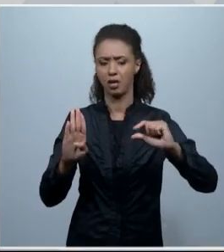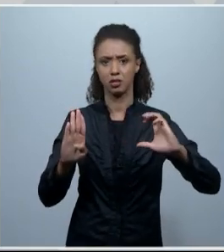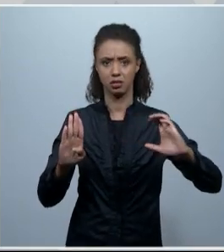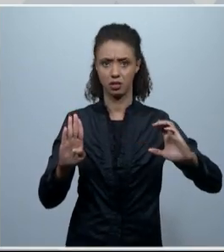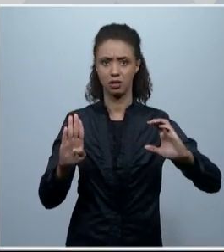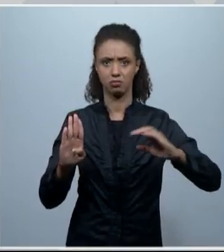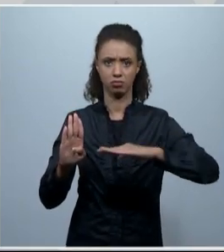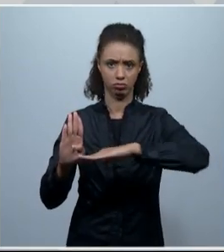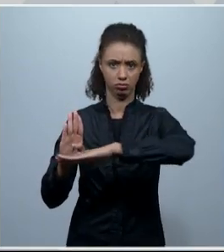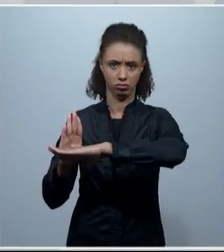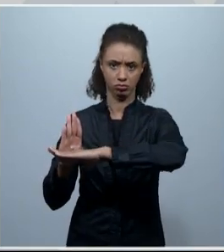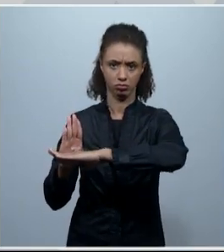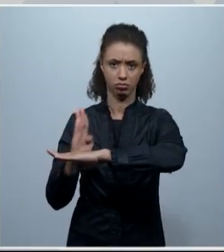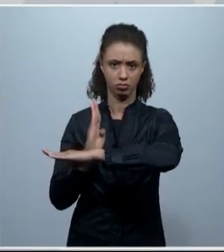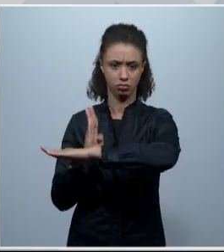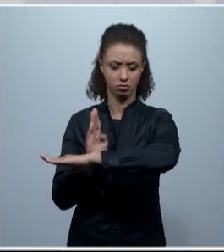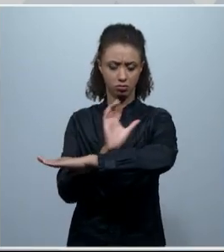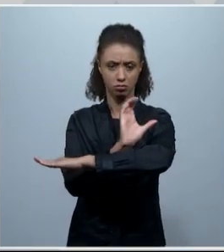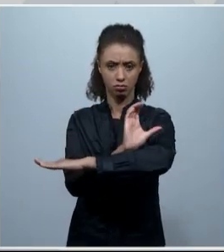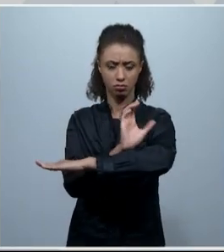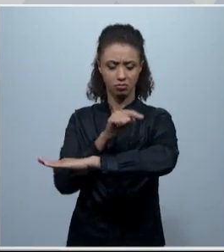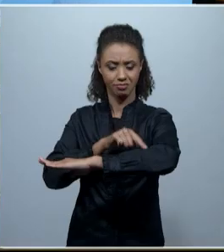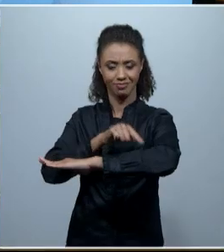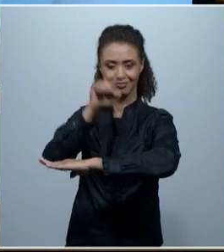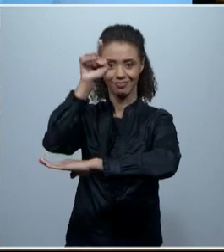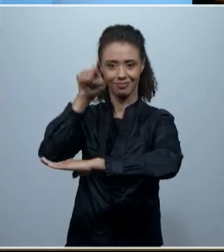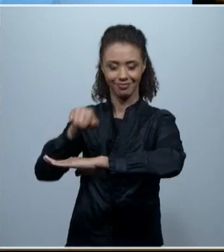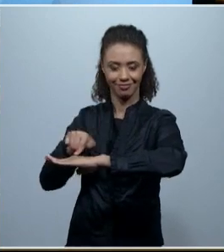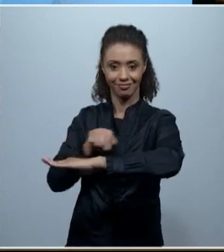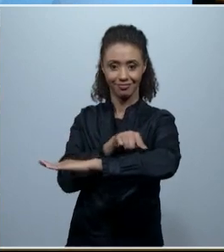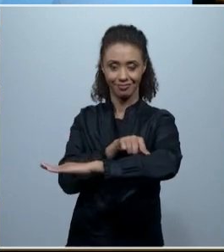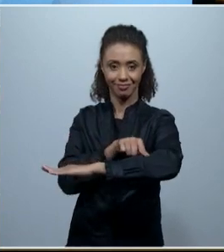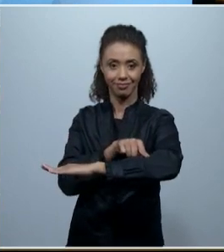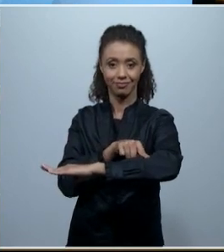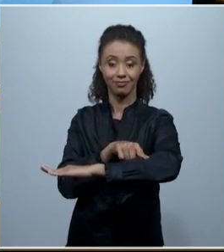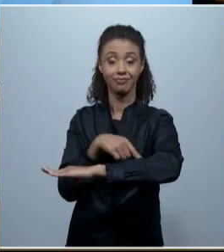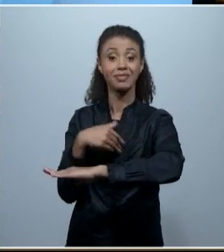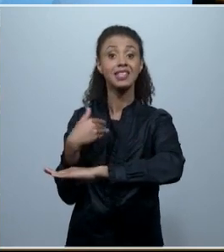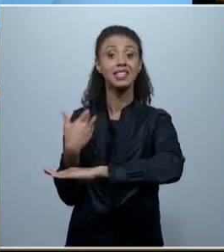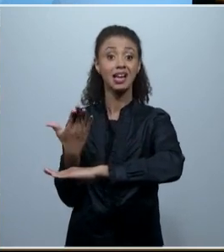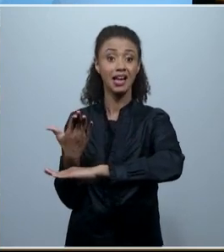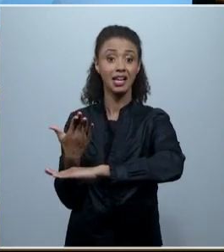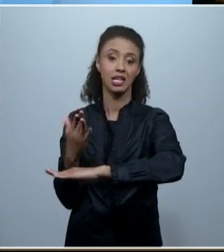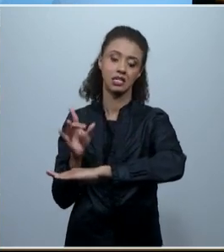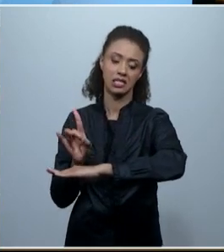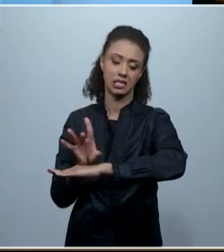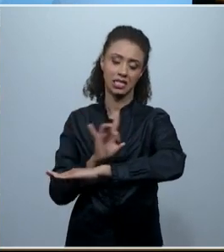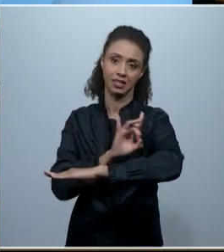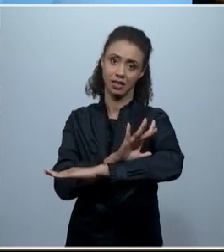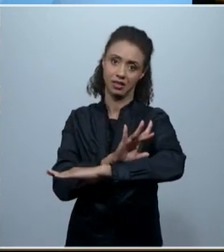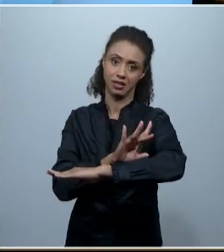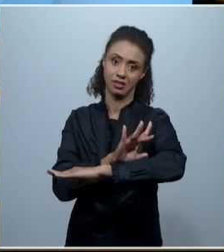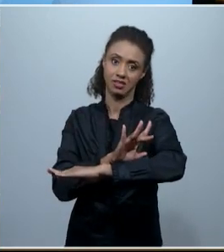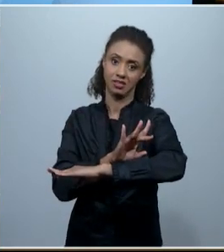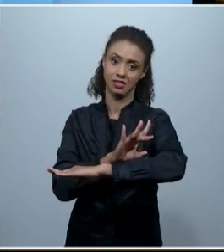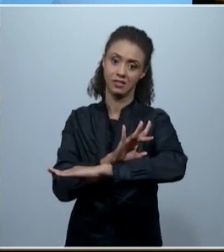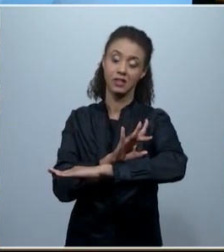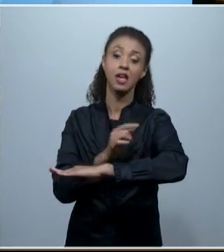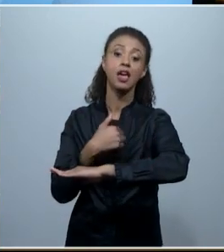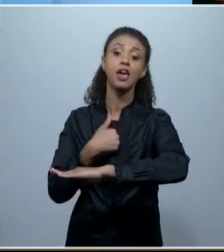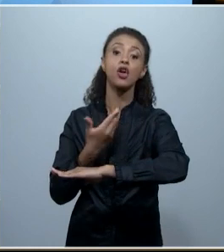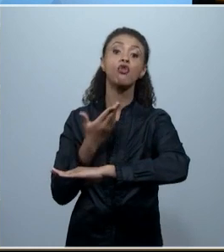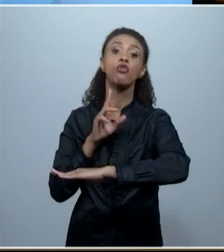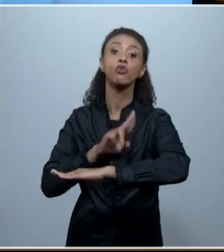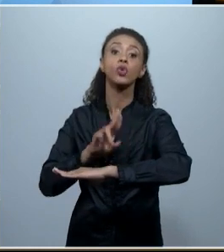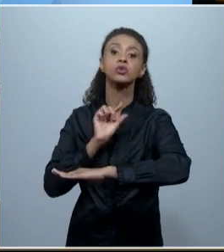vou usar o a forma do postulado das paralelas ou do axioma das paralelas que diz que é